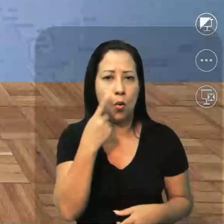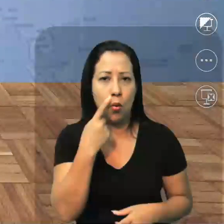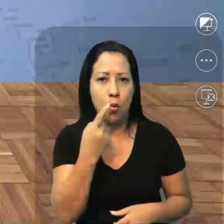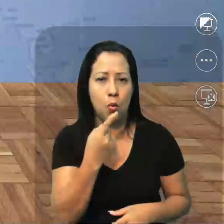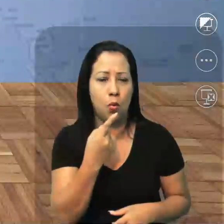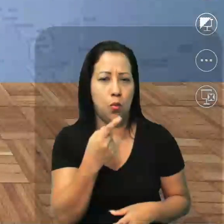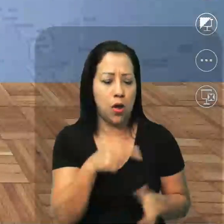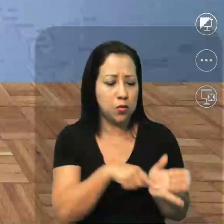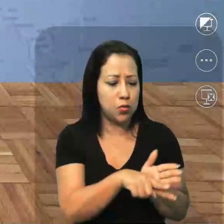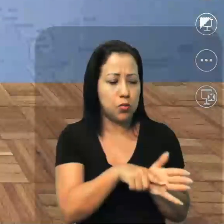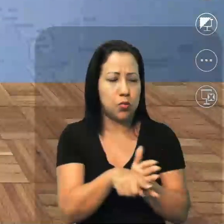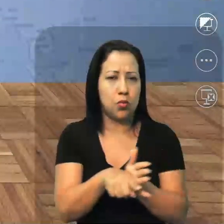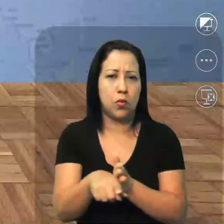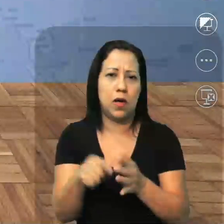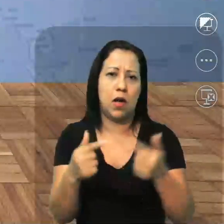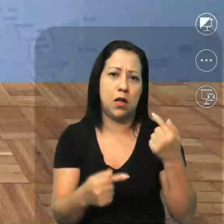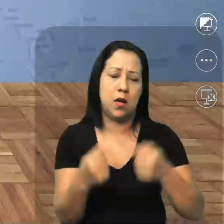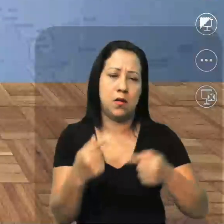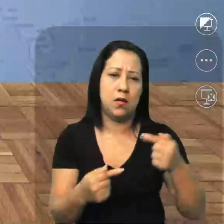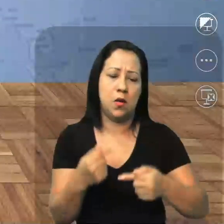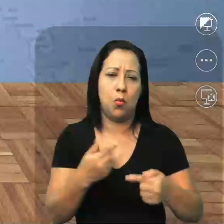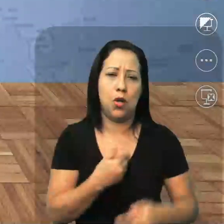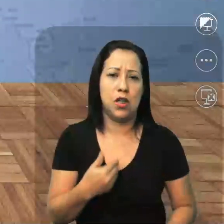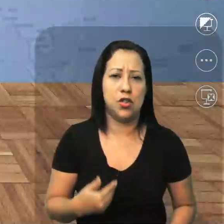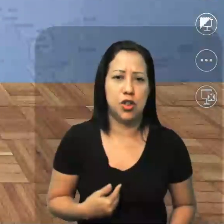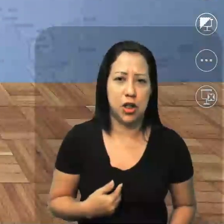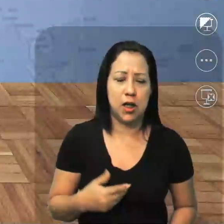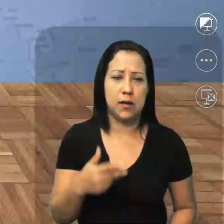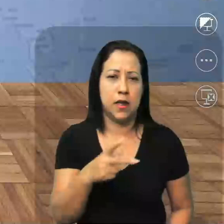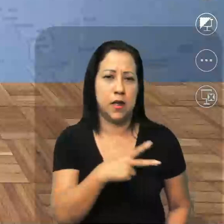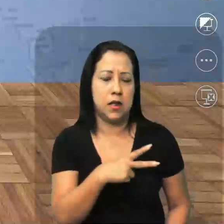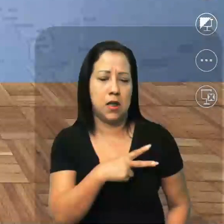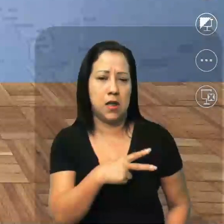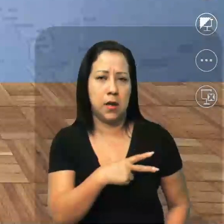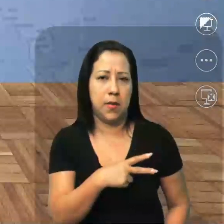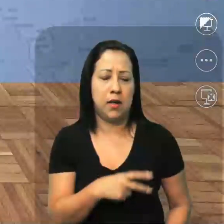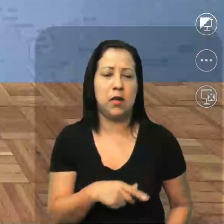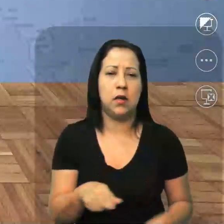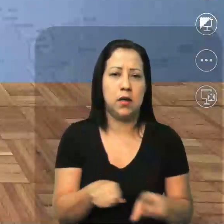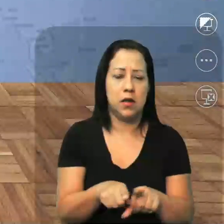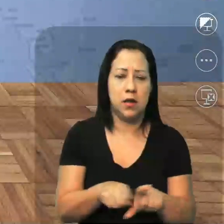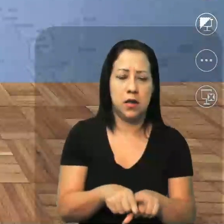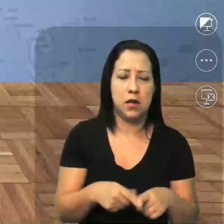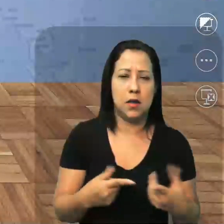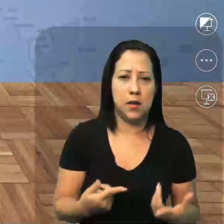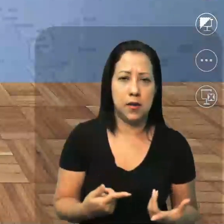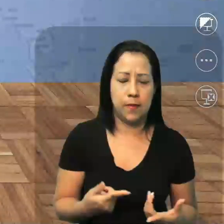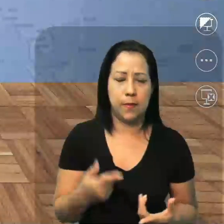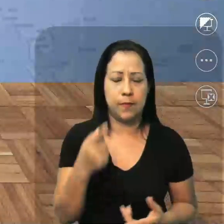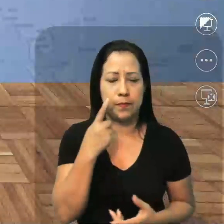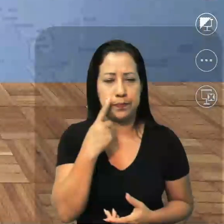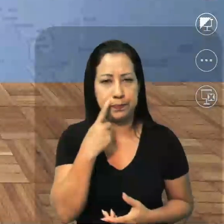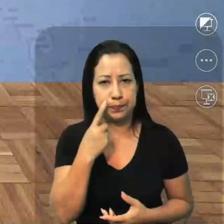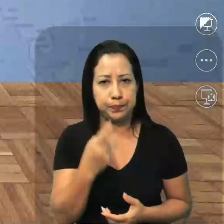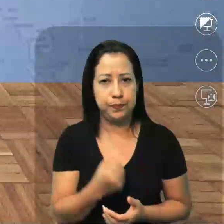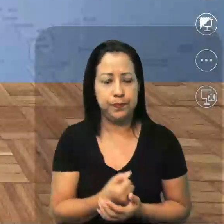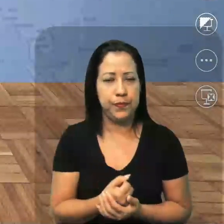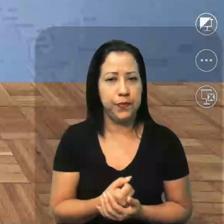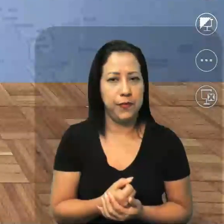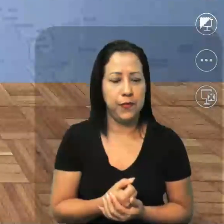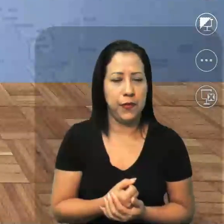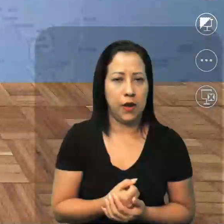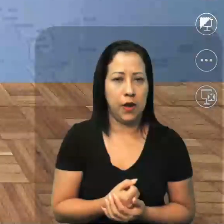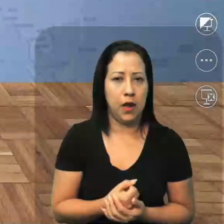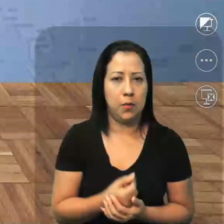políticas públicas e privadas, de trazer para a